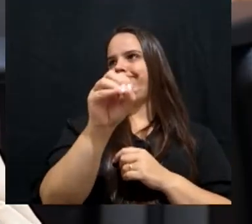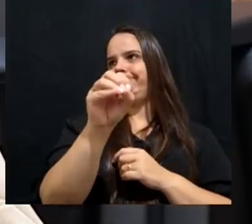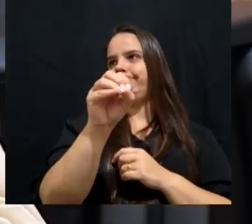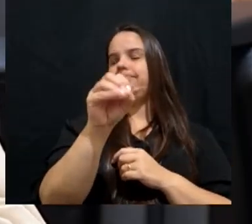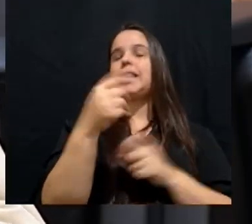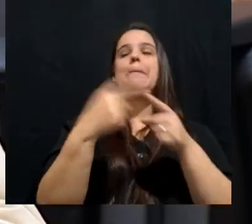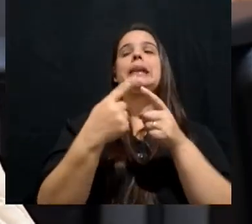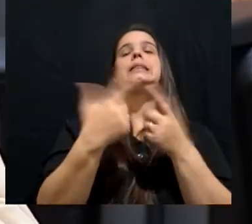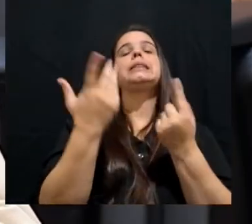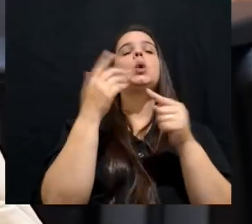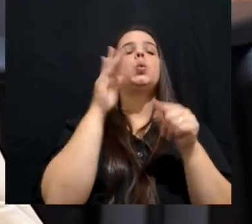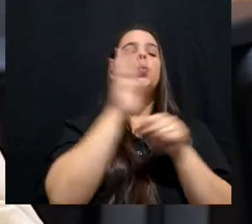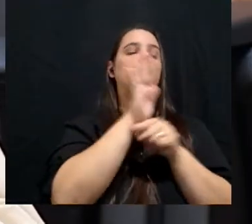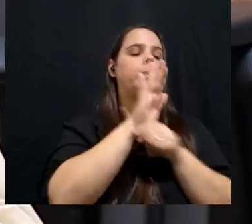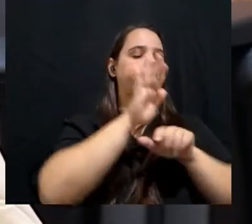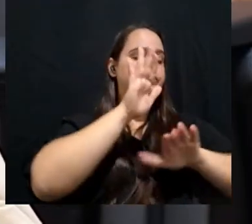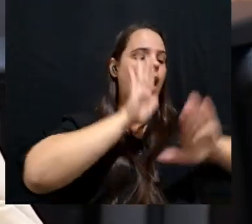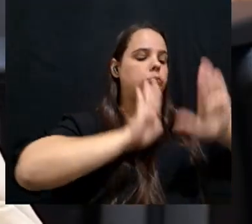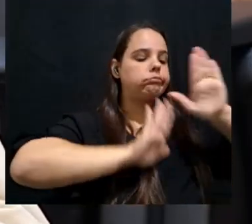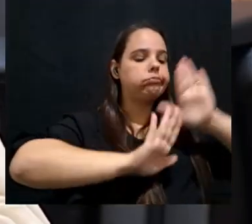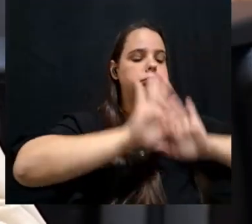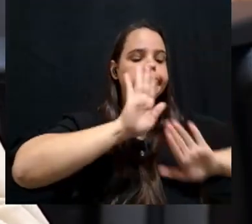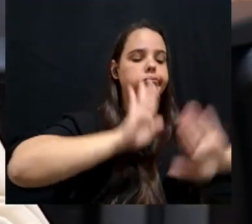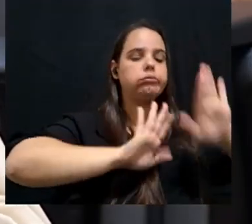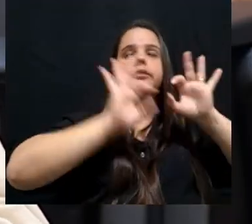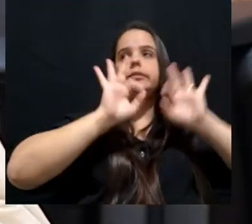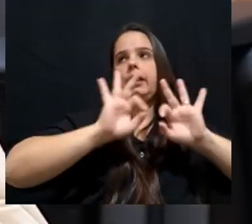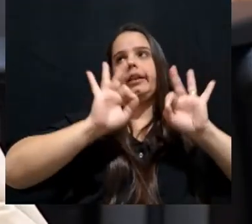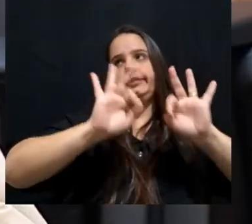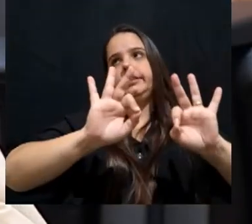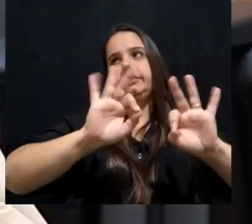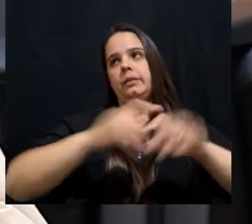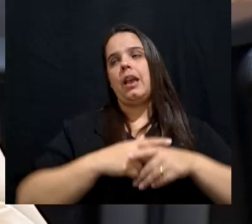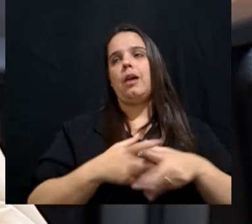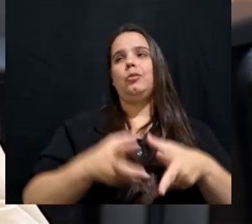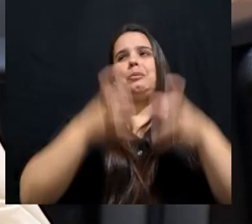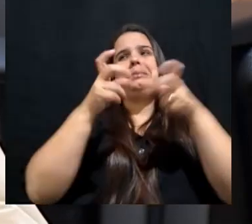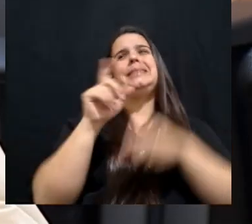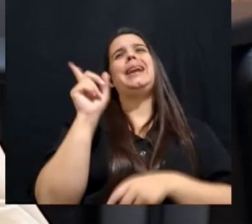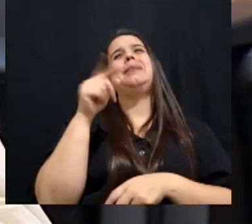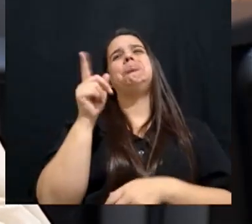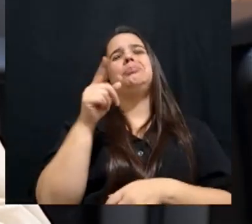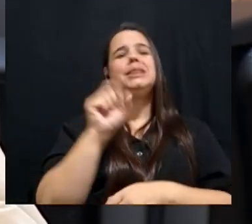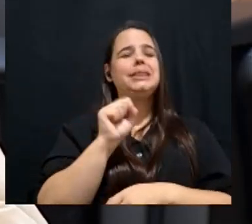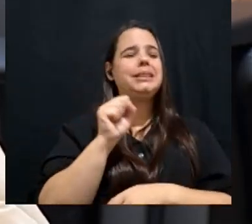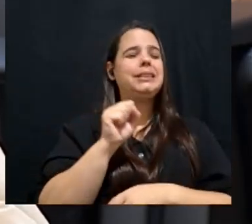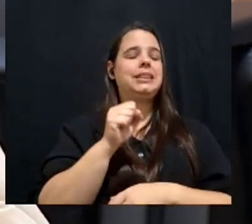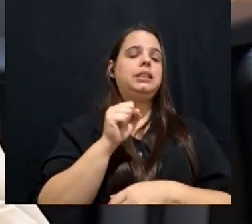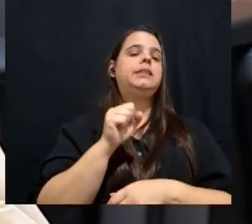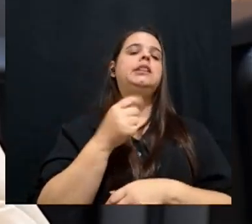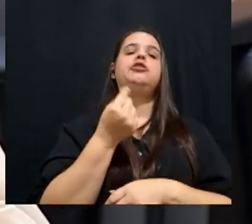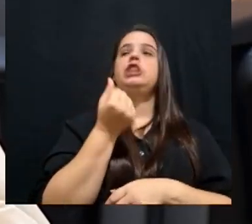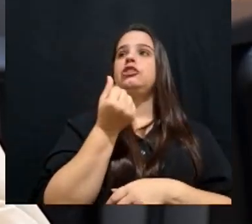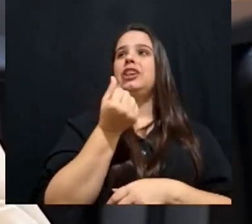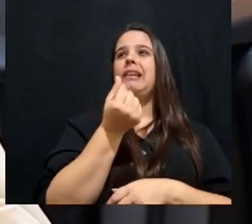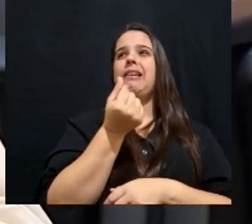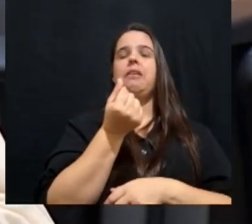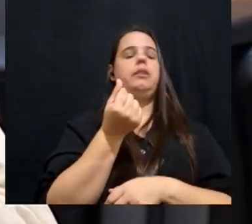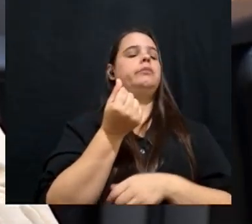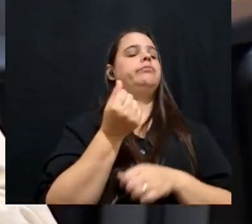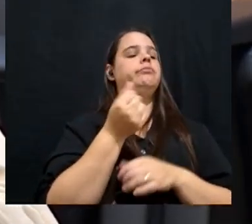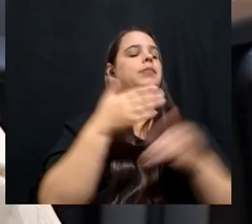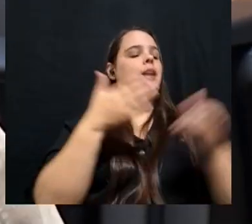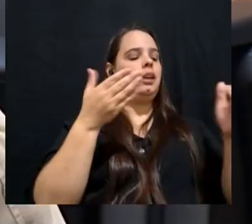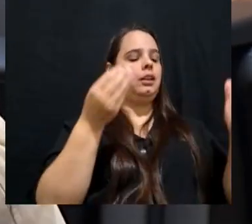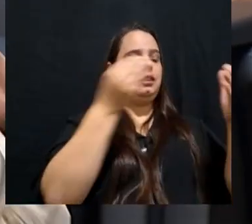é uma cena triste que acontece muito ainda, tá? O número é muito grande de dinheiro jogado fora, porque quando a